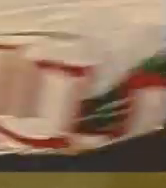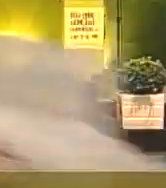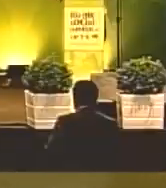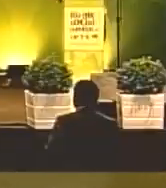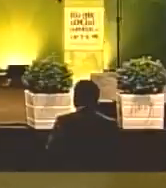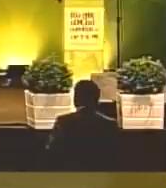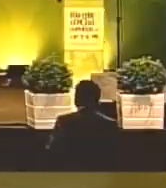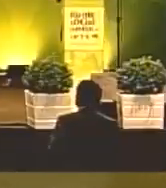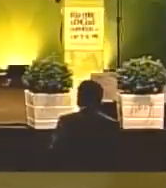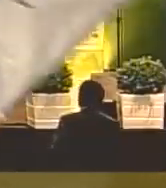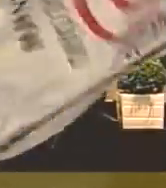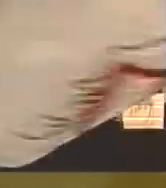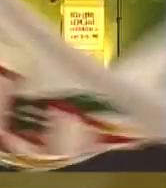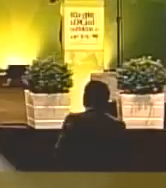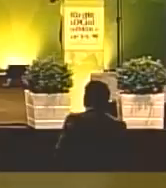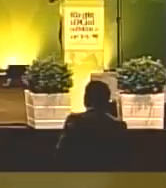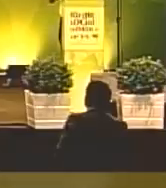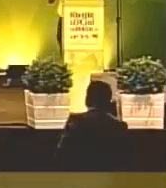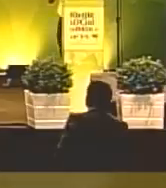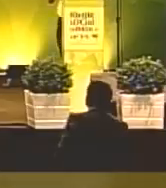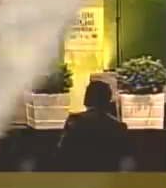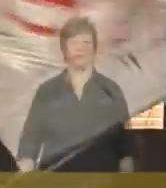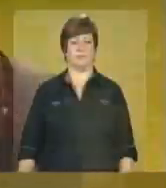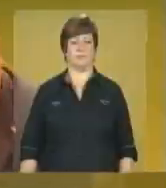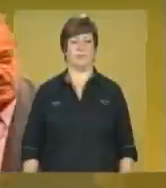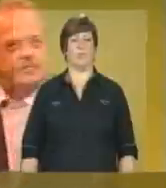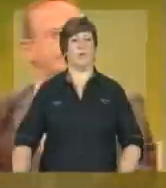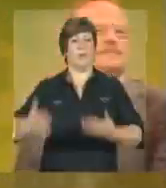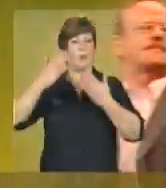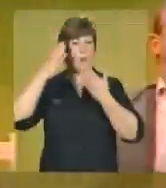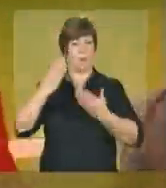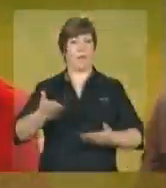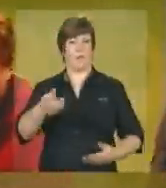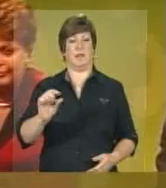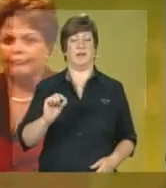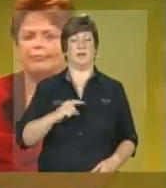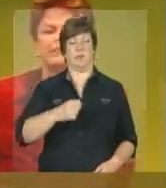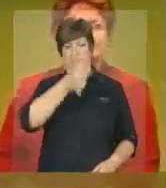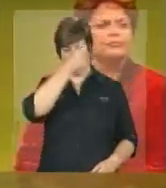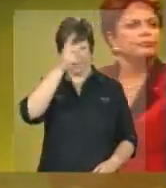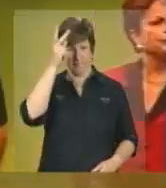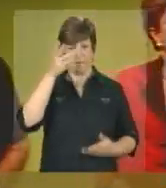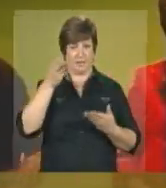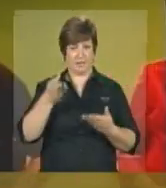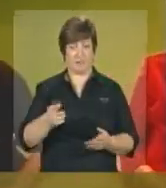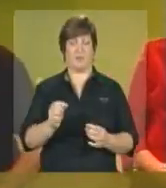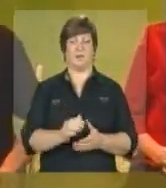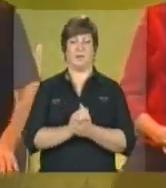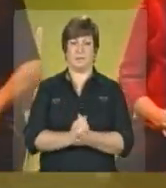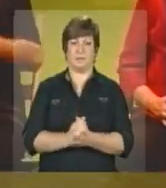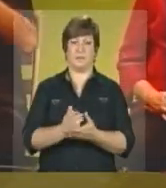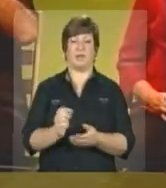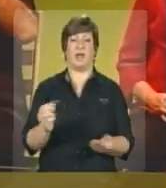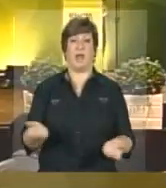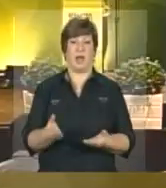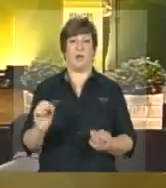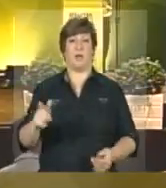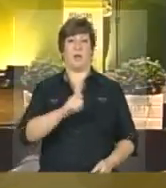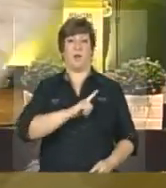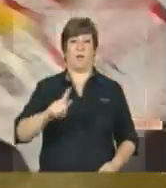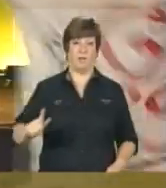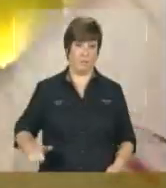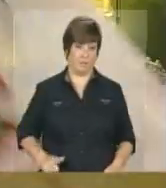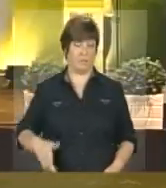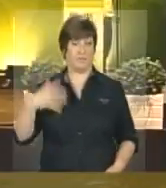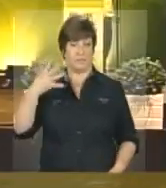Obrigado, companheiro prefeito José Fortunati. Agora ouviremos a saudação do nosso governador, companheiro